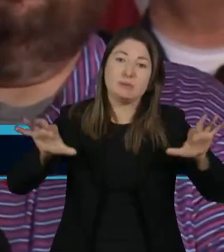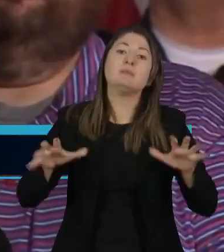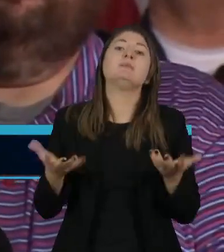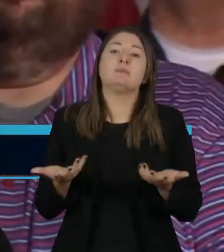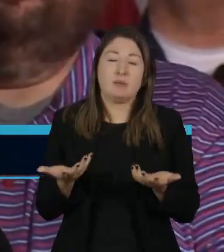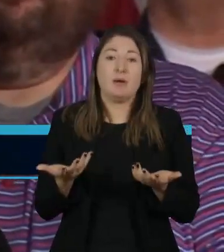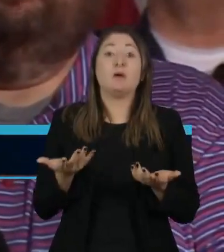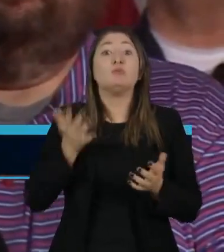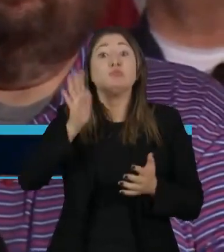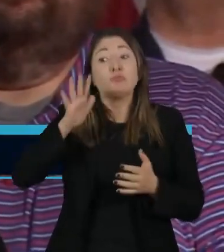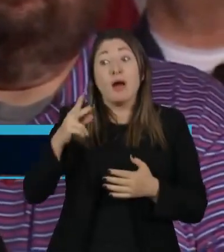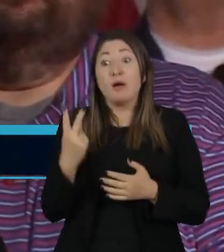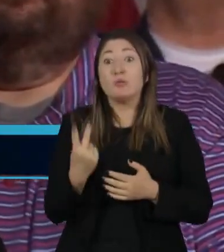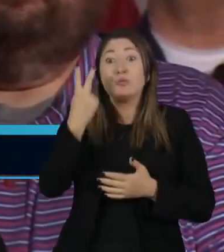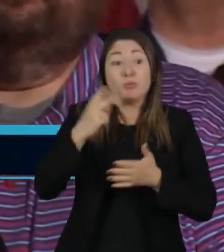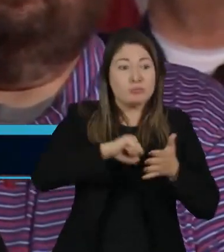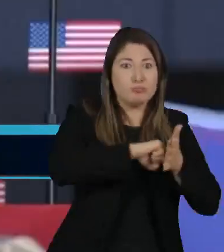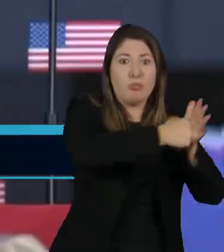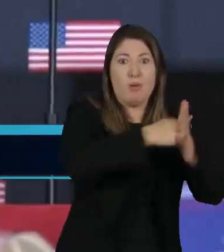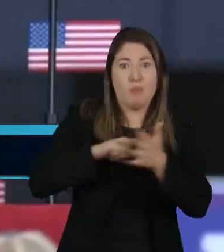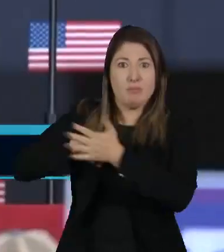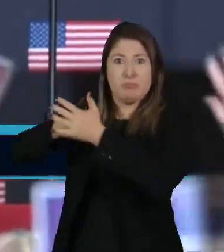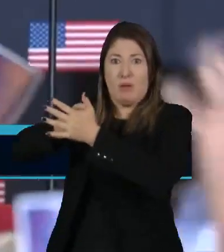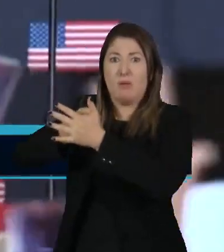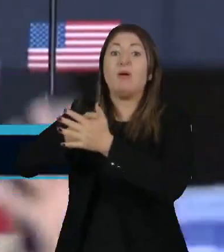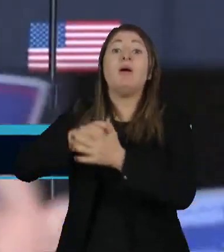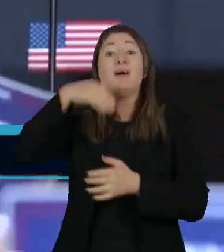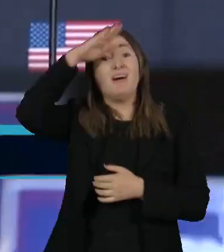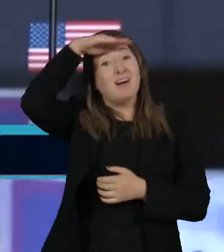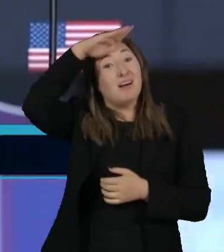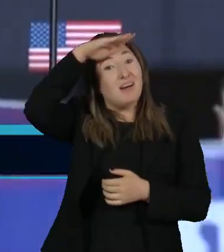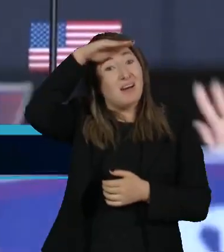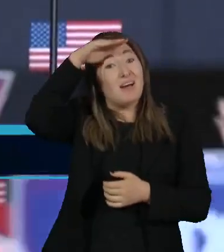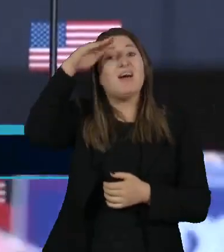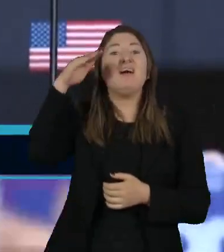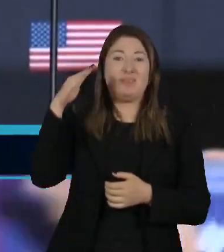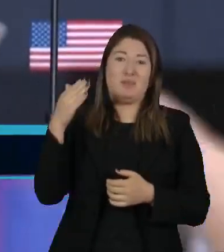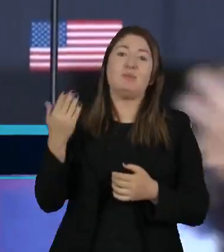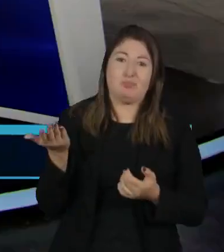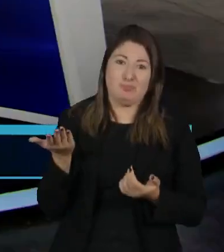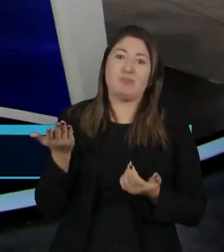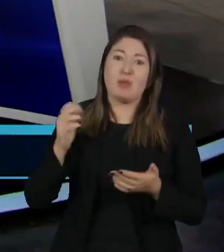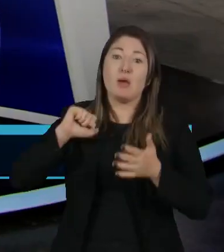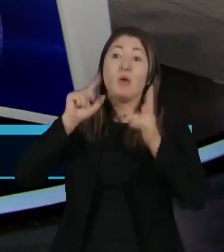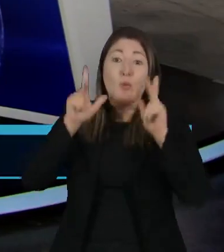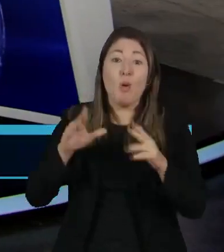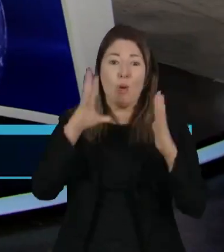ex-presidente das primárias do Partido Republicano, seguindo a decisão do Colorado.